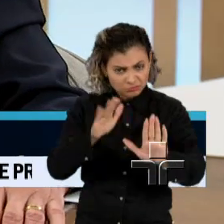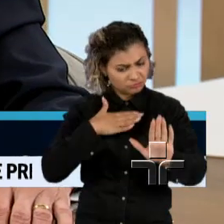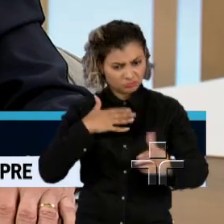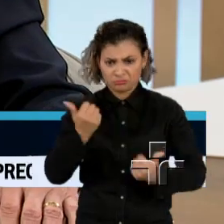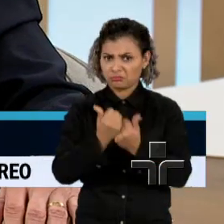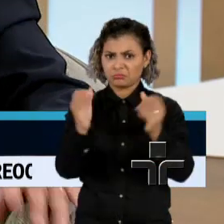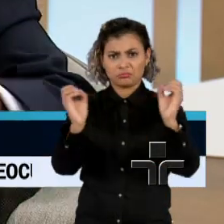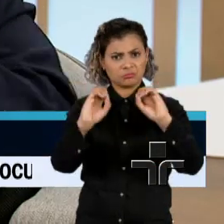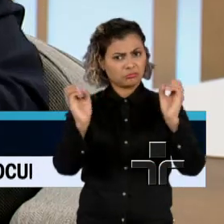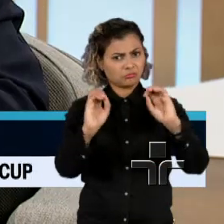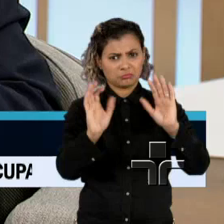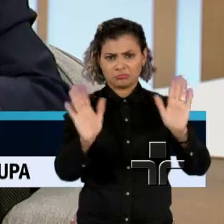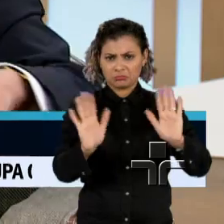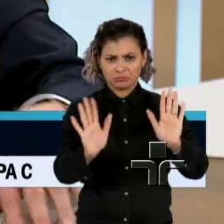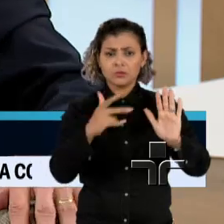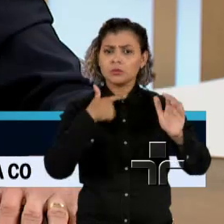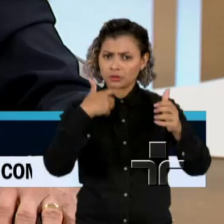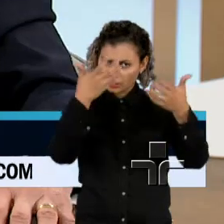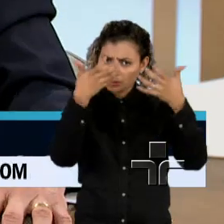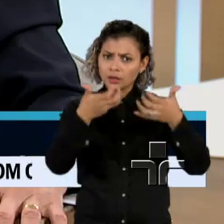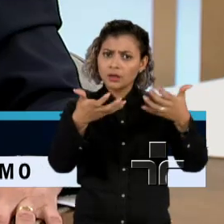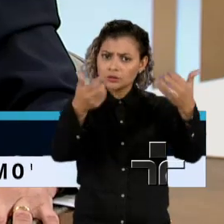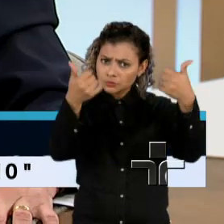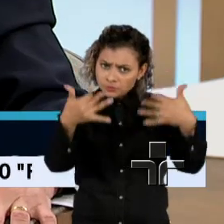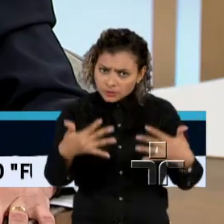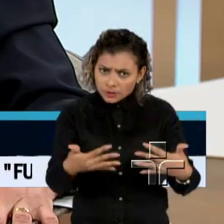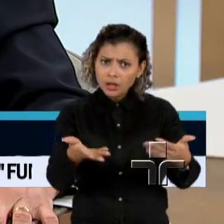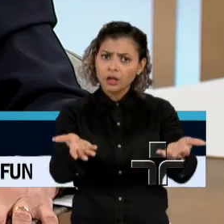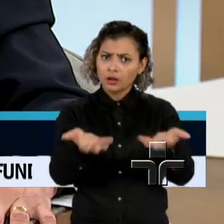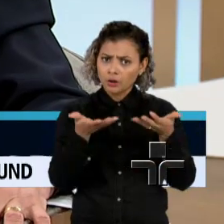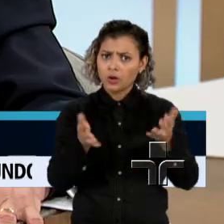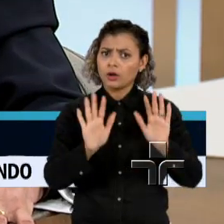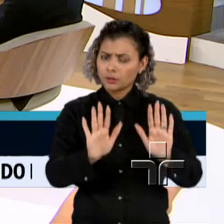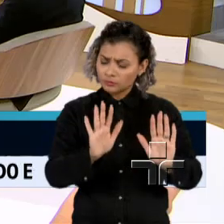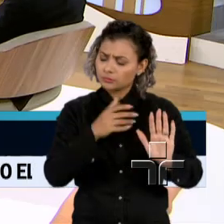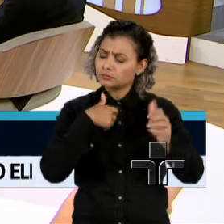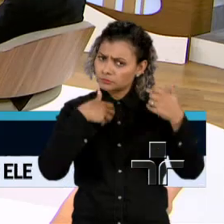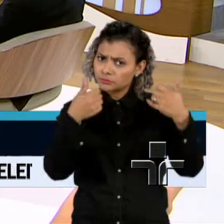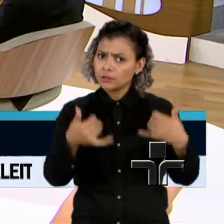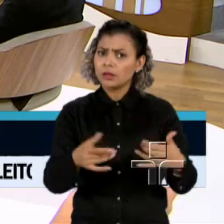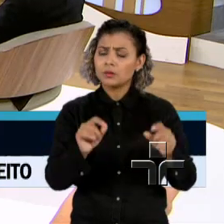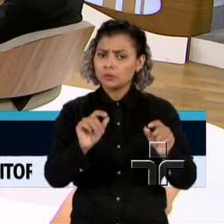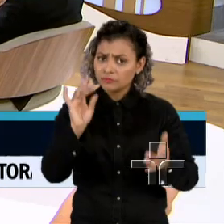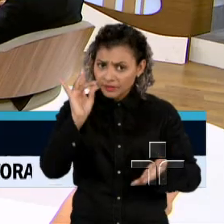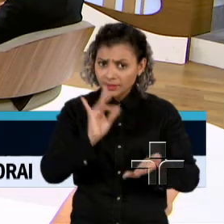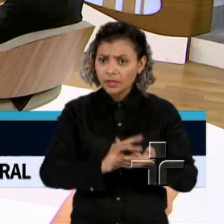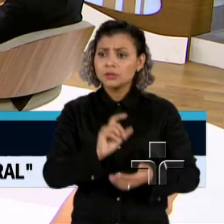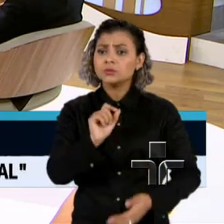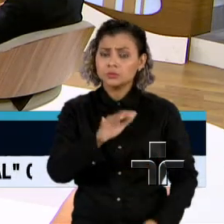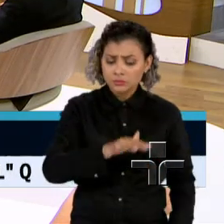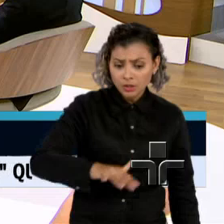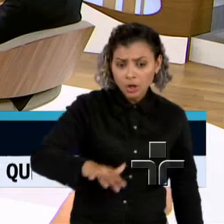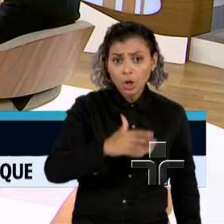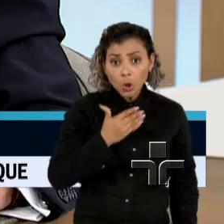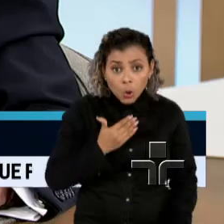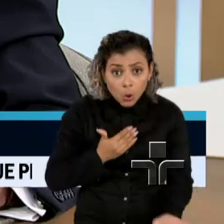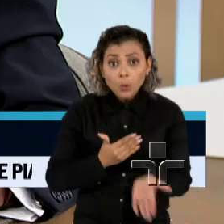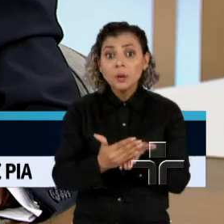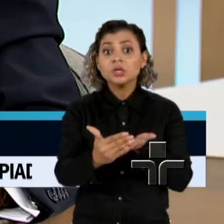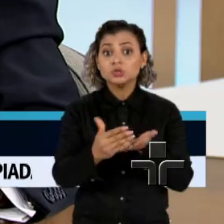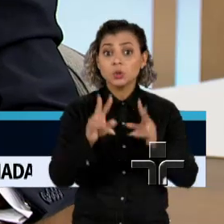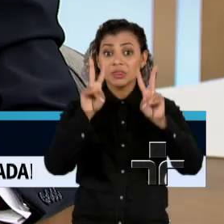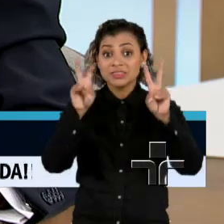Né? E, diferentemente até, quero esclarecer desde já esse ponto, diferentemente disto, o fato é que, quando começou essa